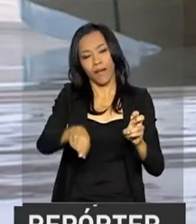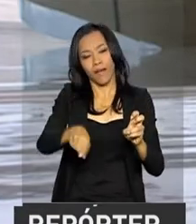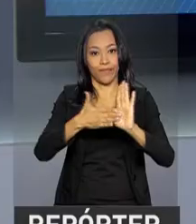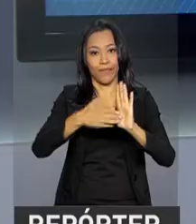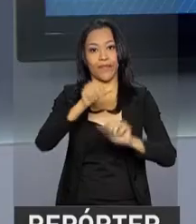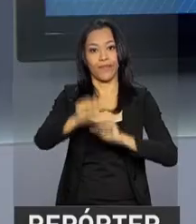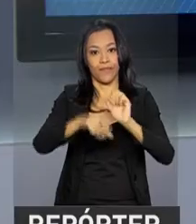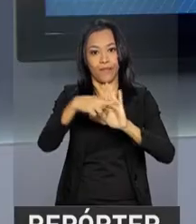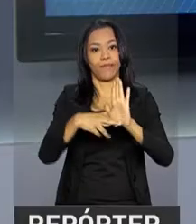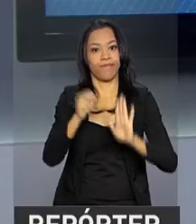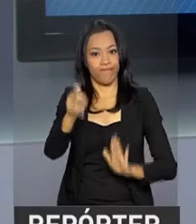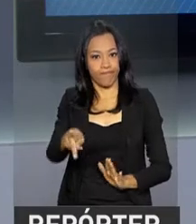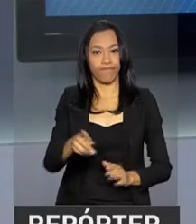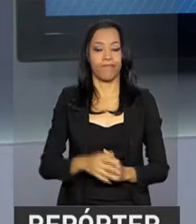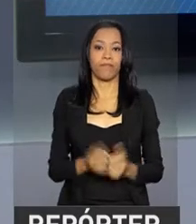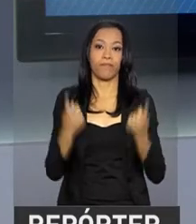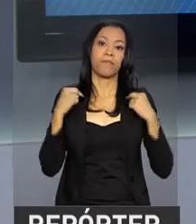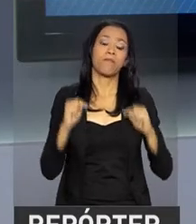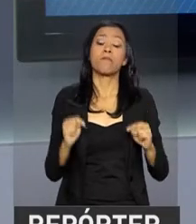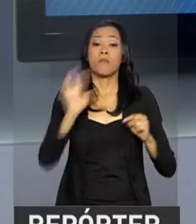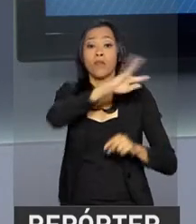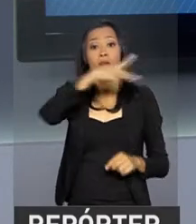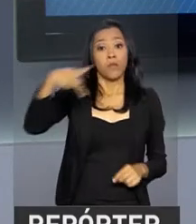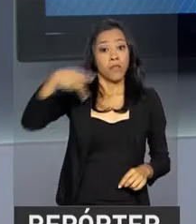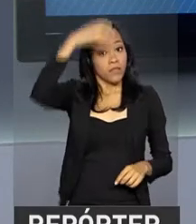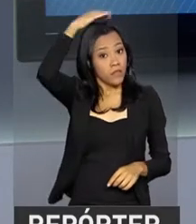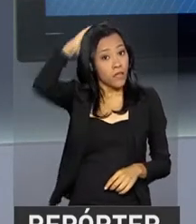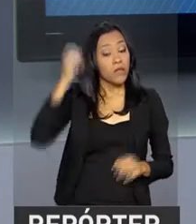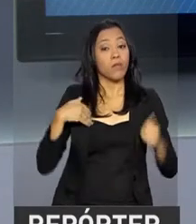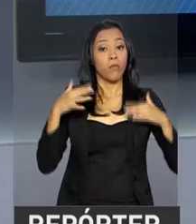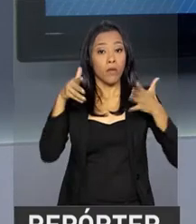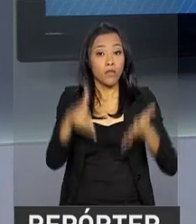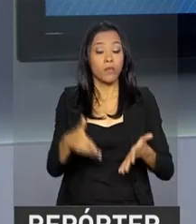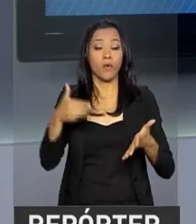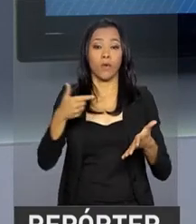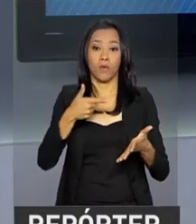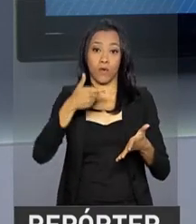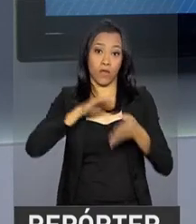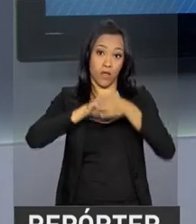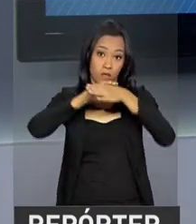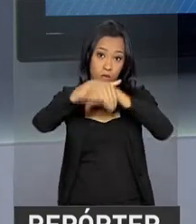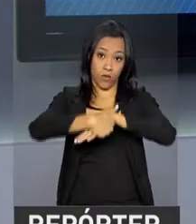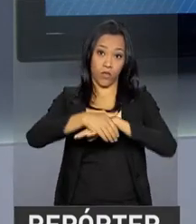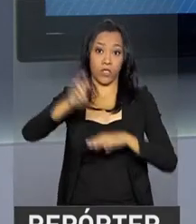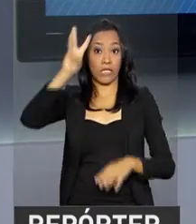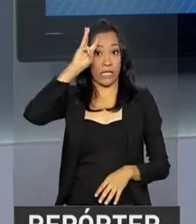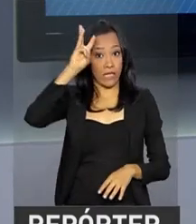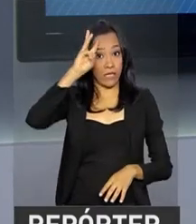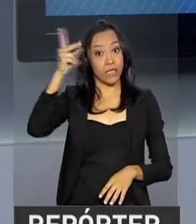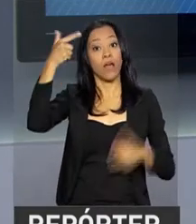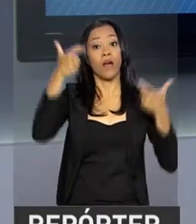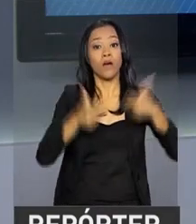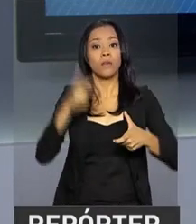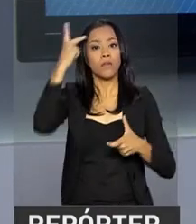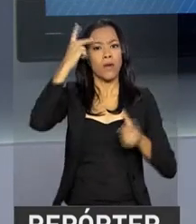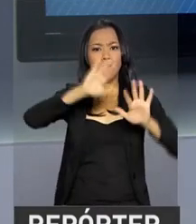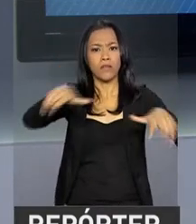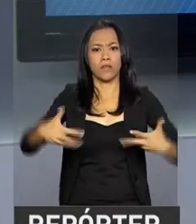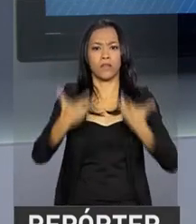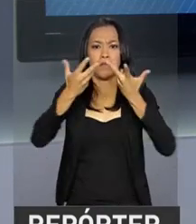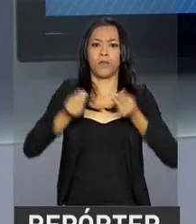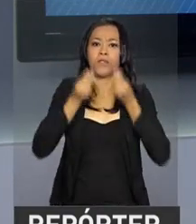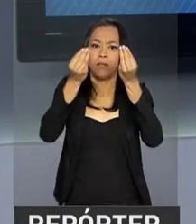Previdência. O presidente Michel Temer participou na noite desta terça-feira, em São Paulo, da cerimônia de entrega do